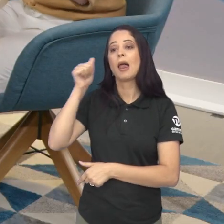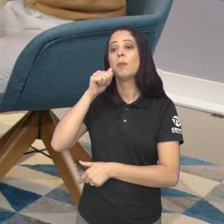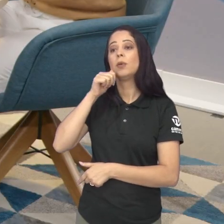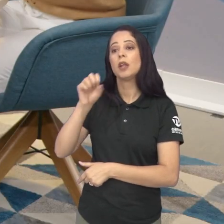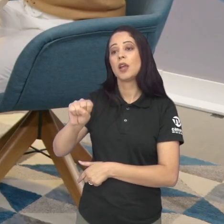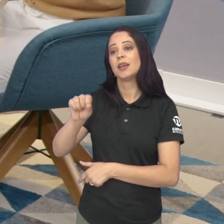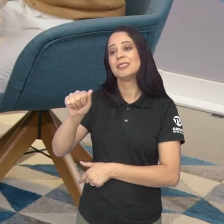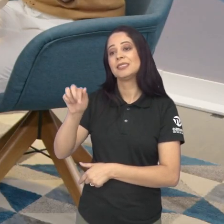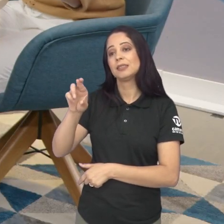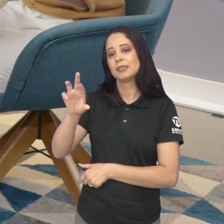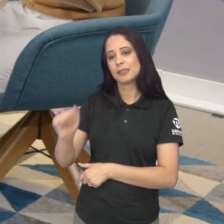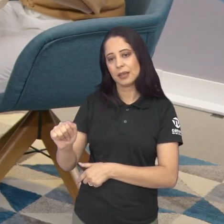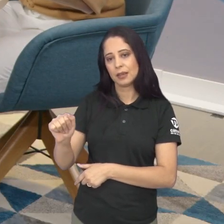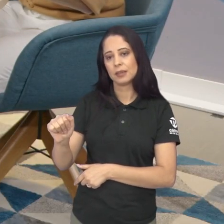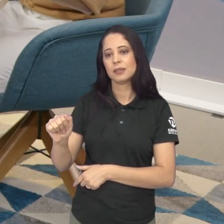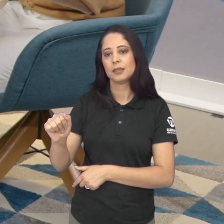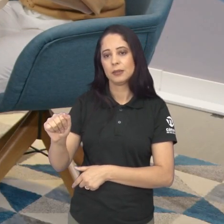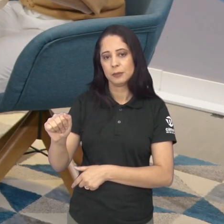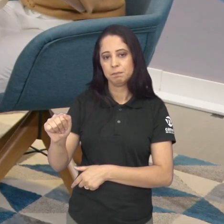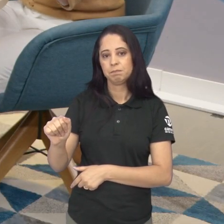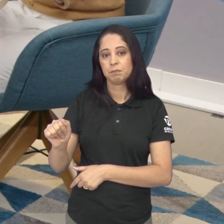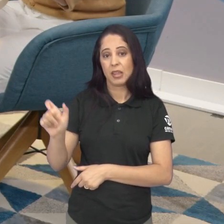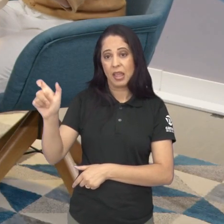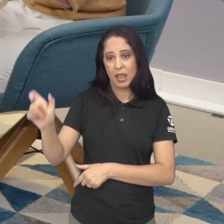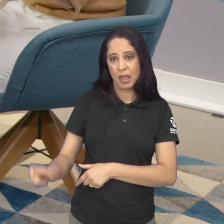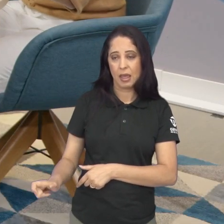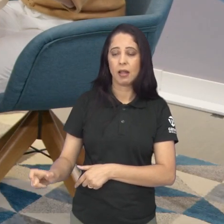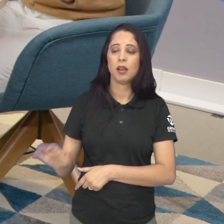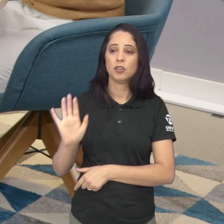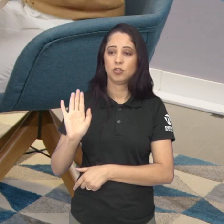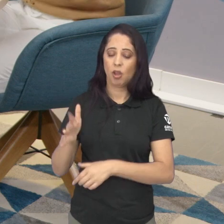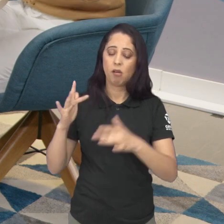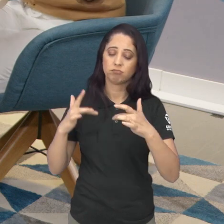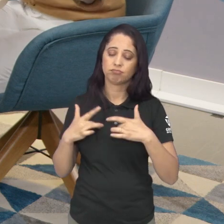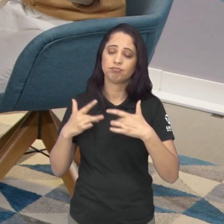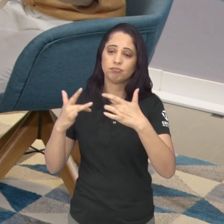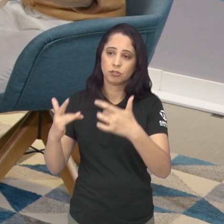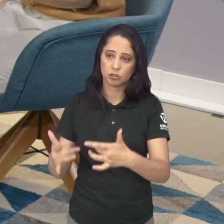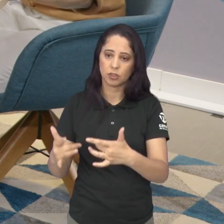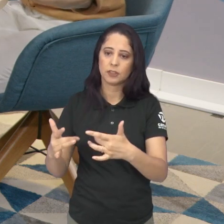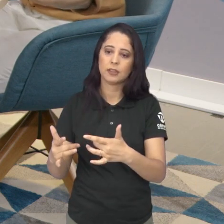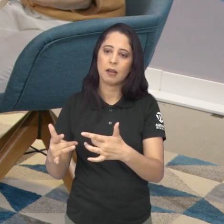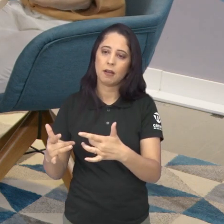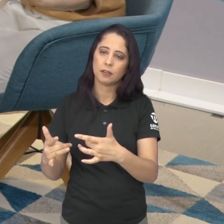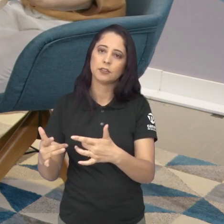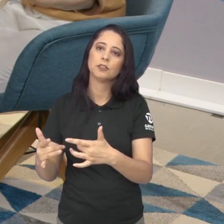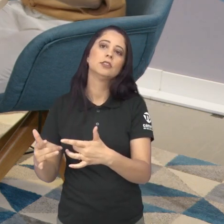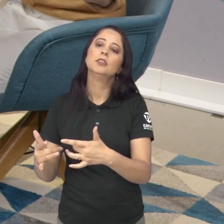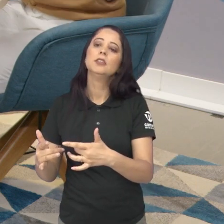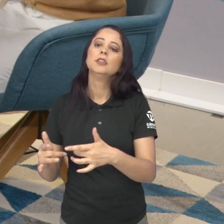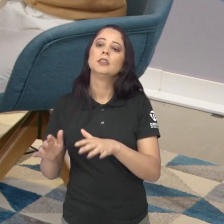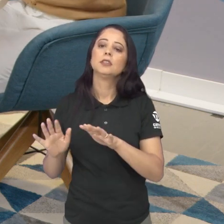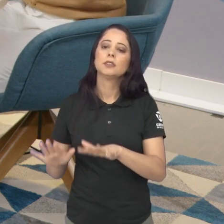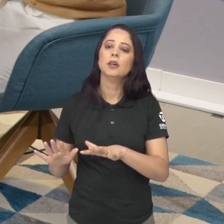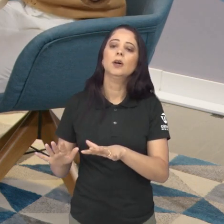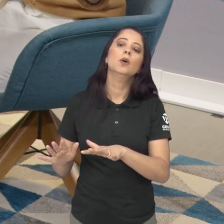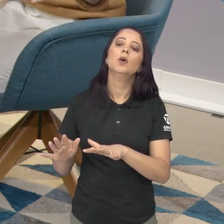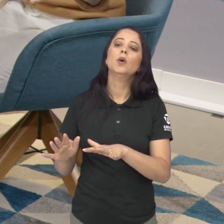Gaia, eles tiveram muita boa vontade com relação à parte pública, né,